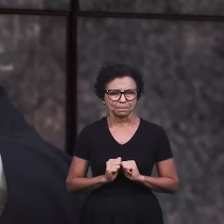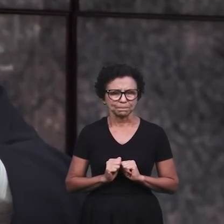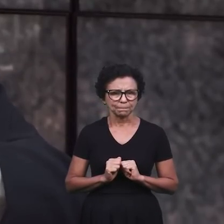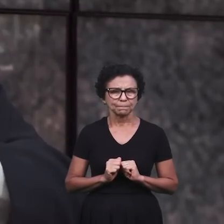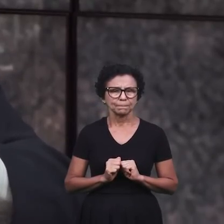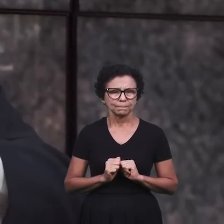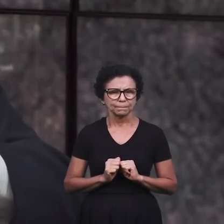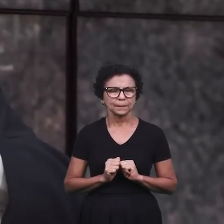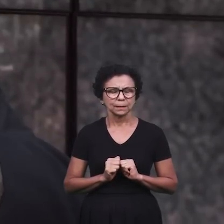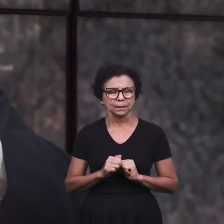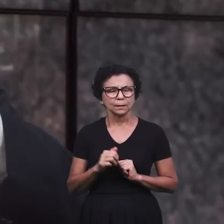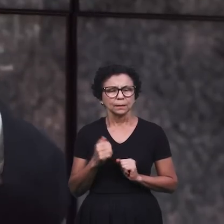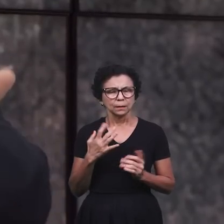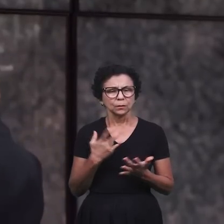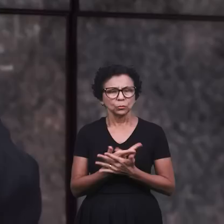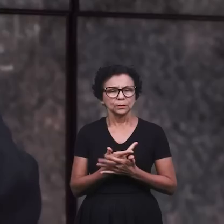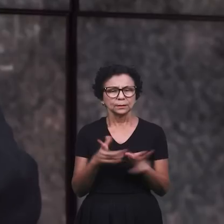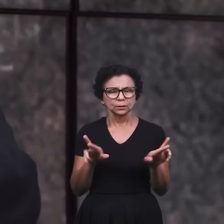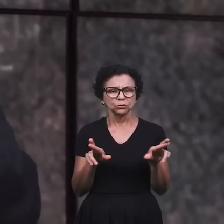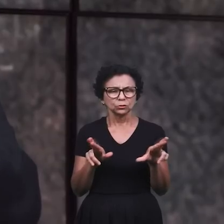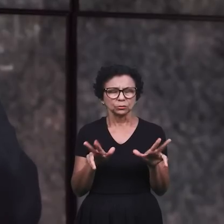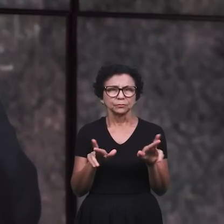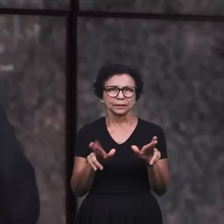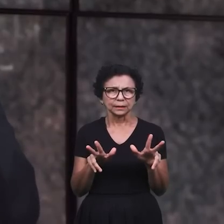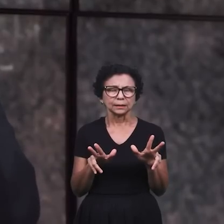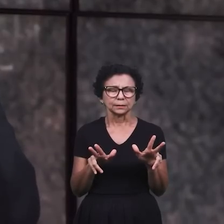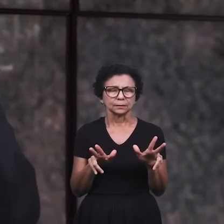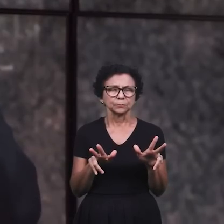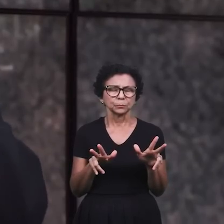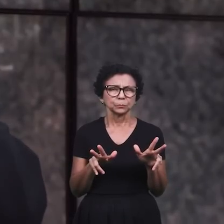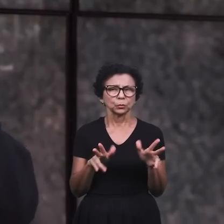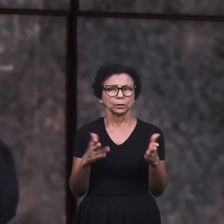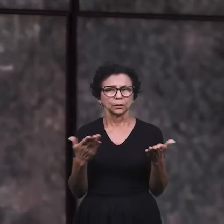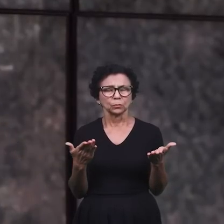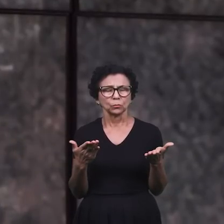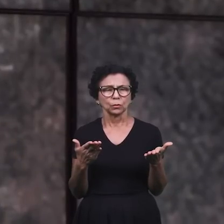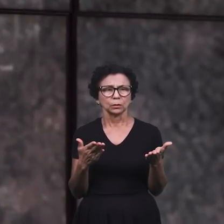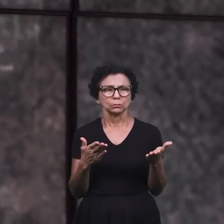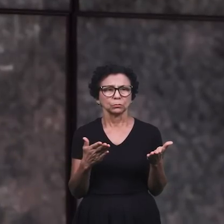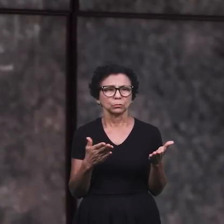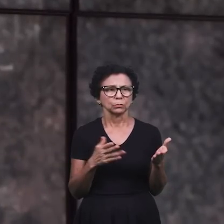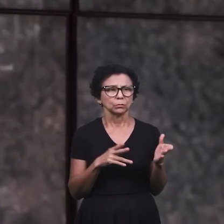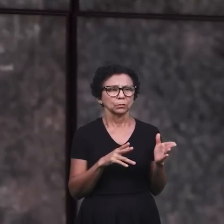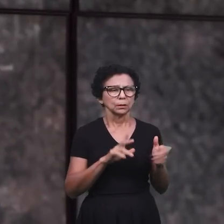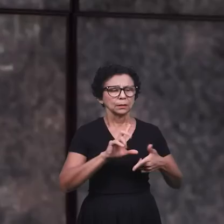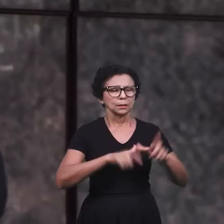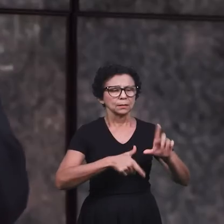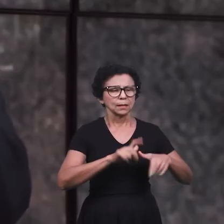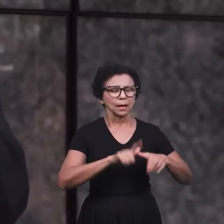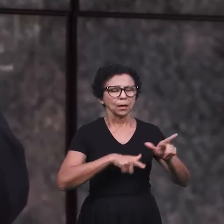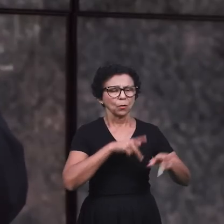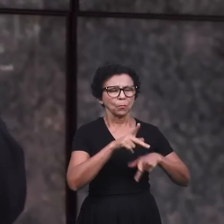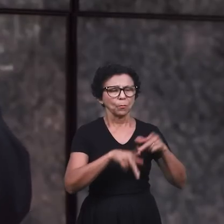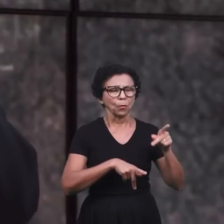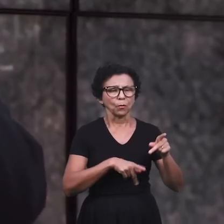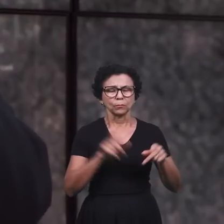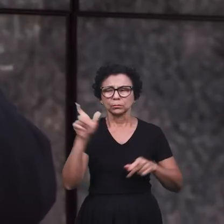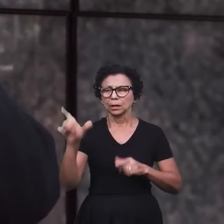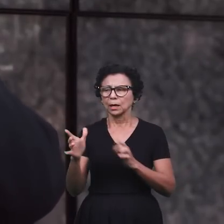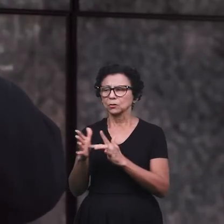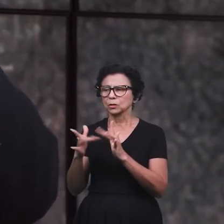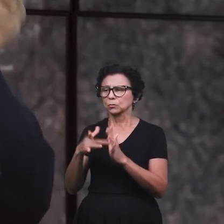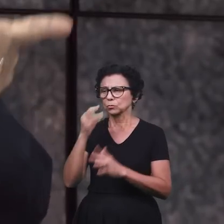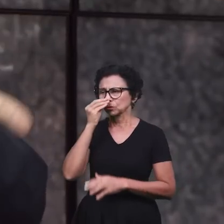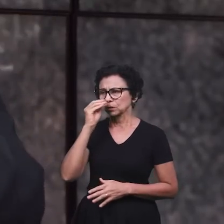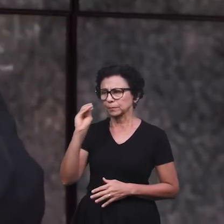uma diferença, porque na rejeição de Israel, o Senhor se voltou para os gentios. Podemos dizer assim, que